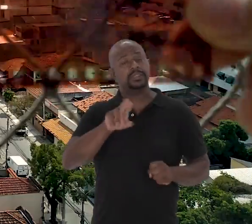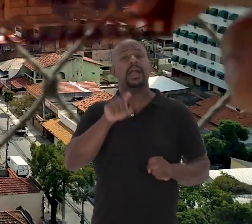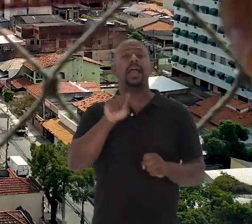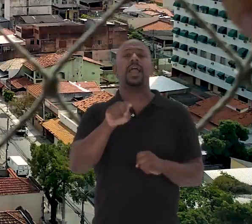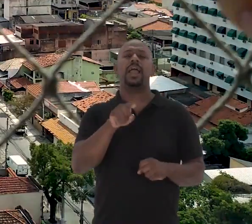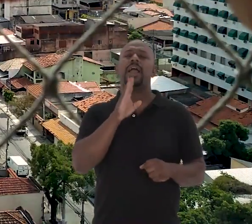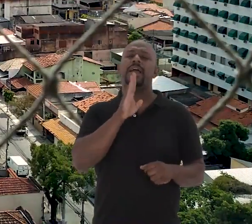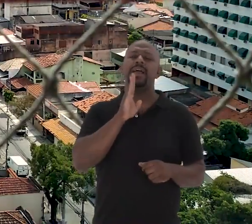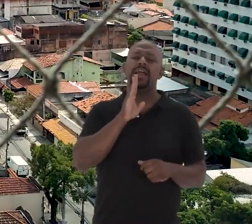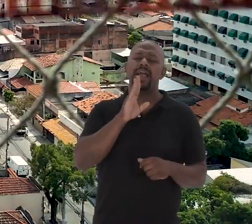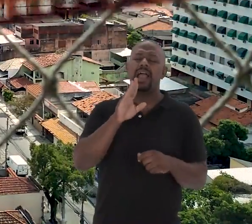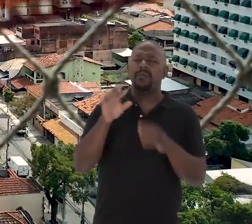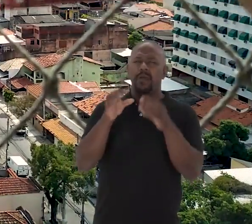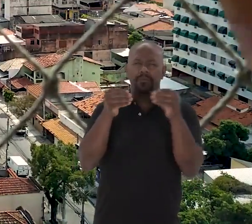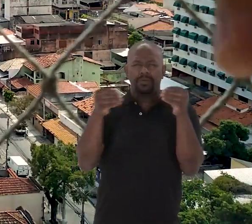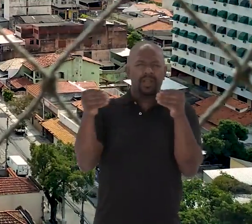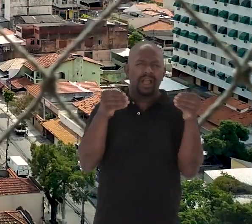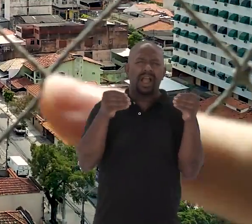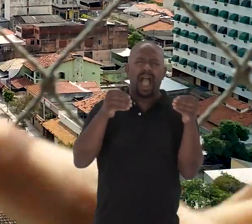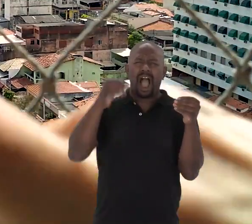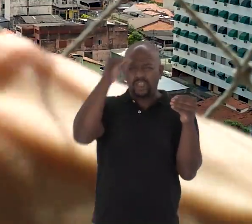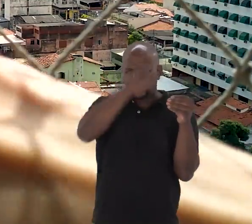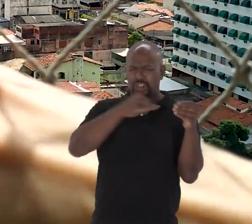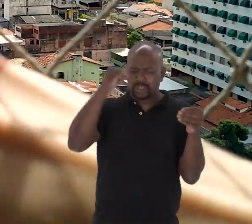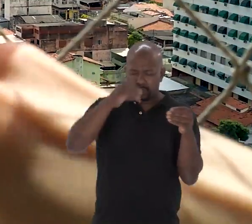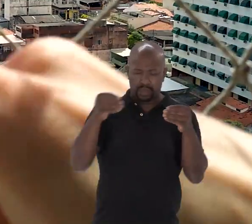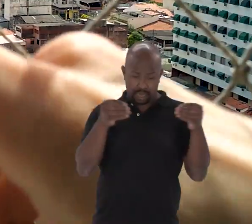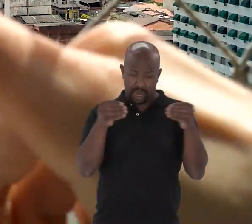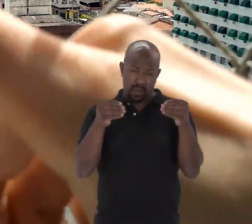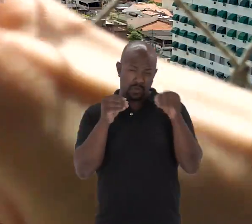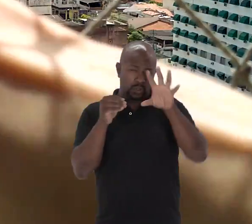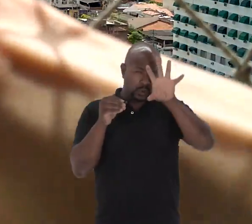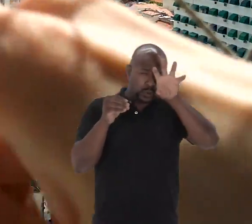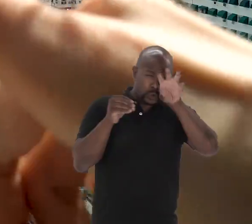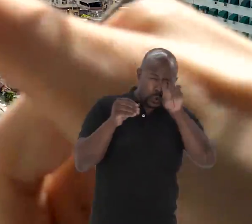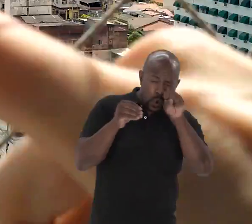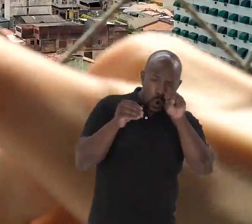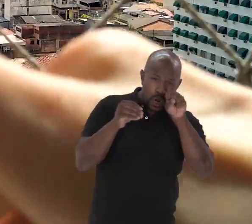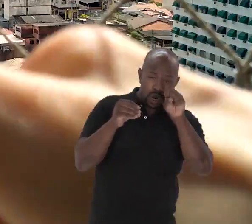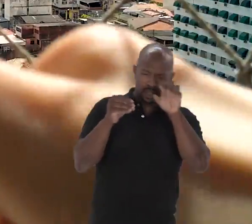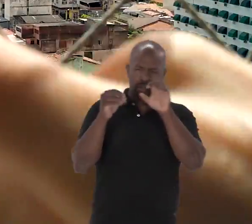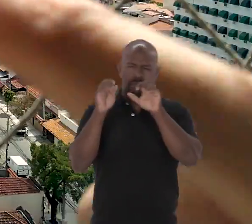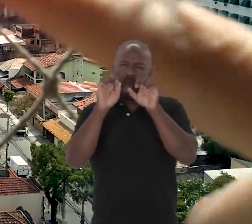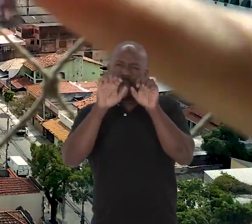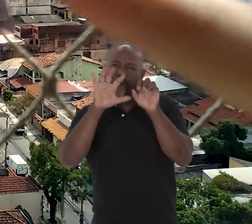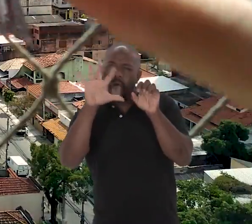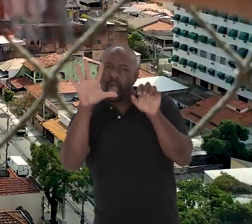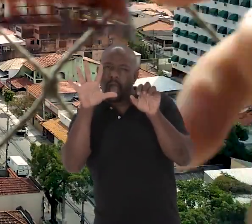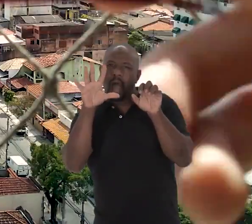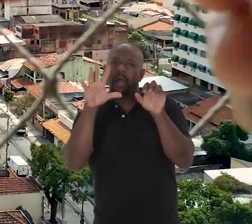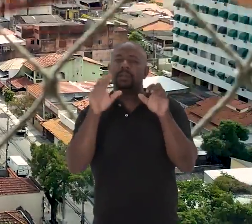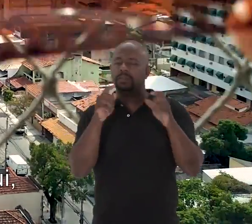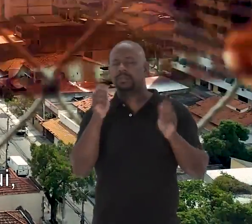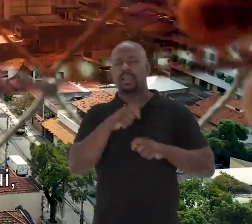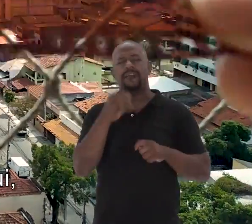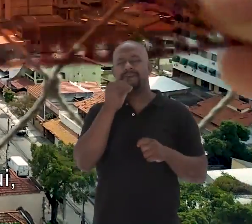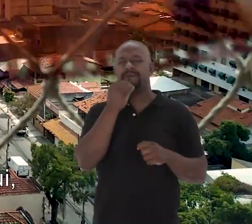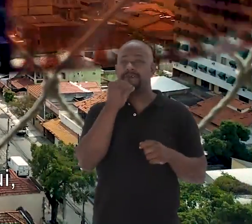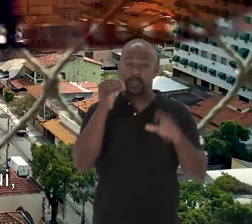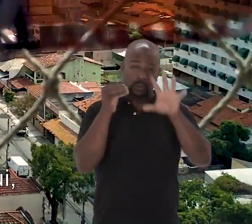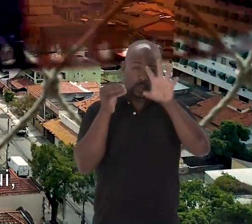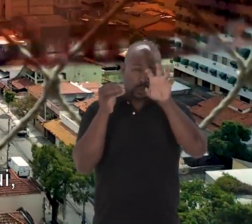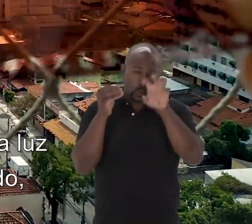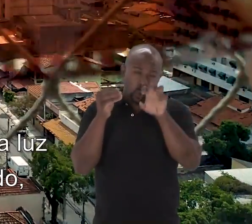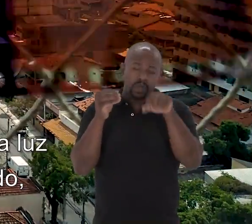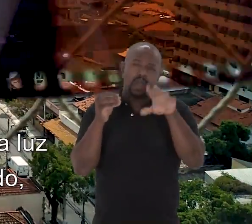é esse pedaço de filme fotográfico antigo. Nota que ele é uma parte um pouco mais escura à e esquerda. Outra parte mais clara. Essa parte mais